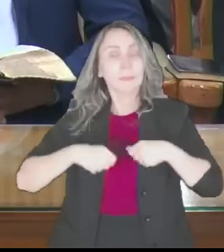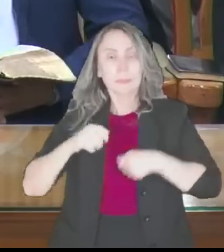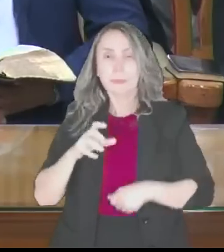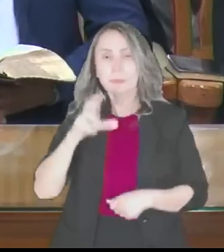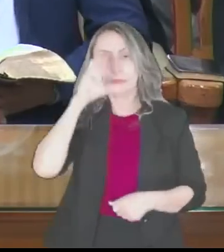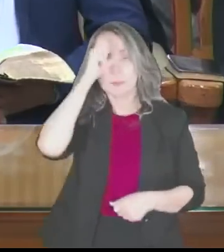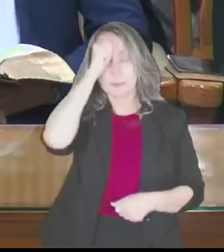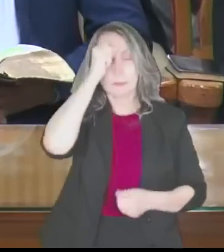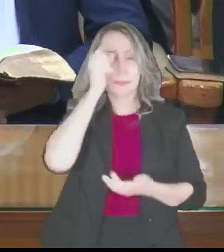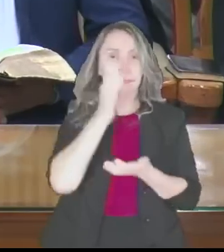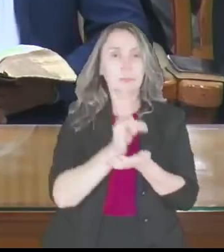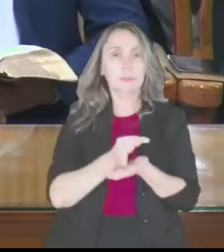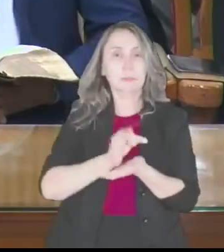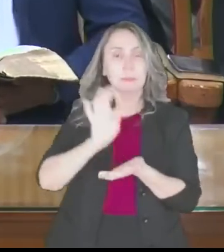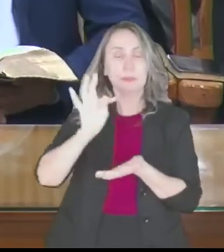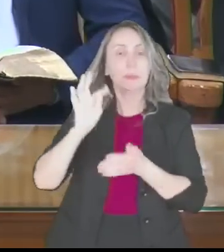mãe.